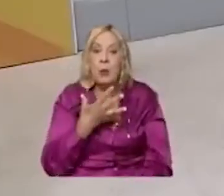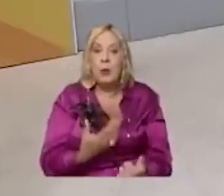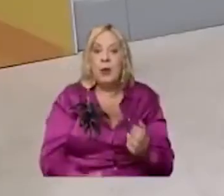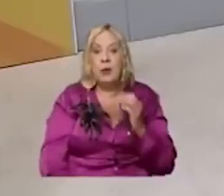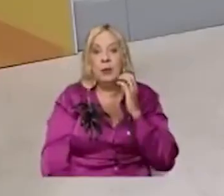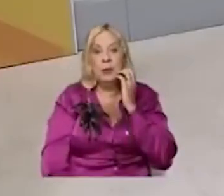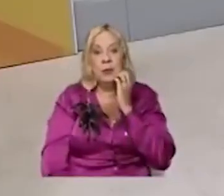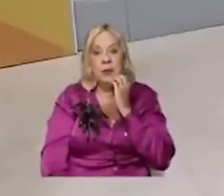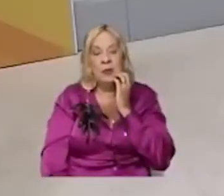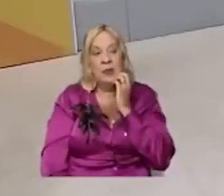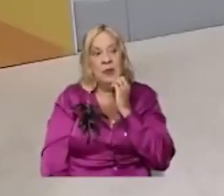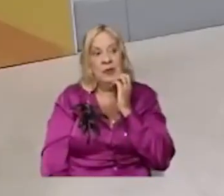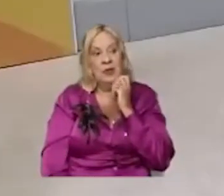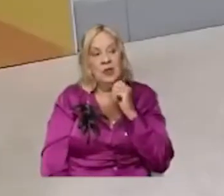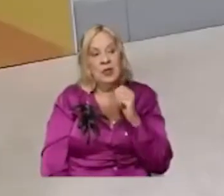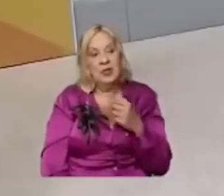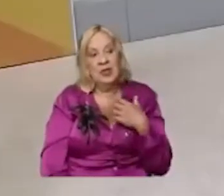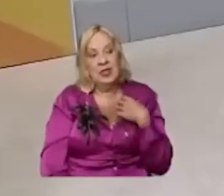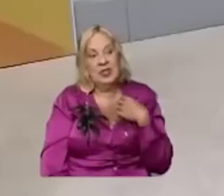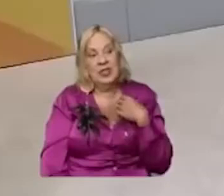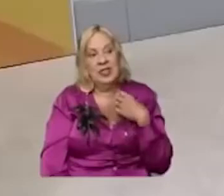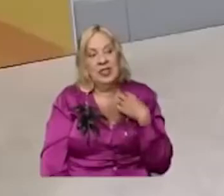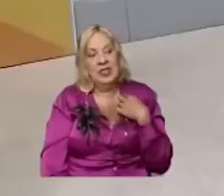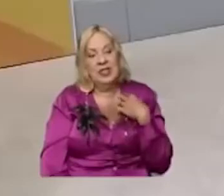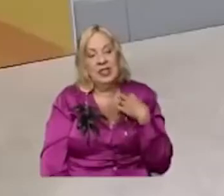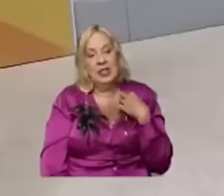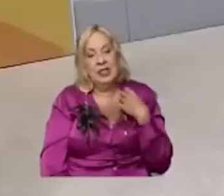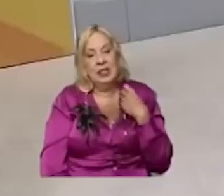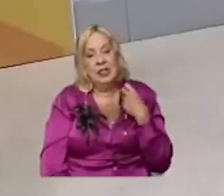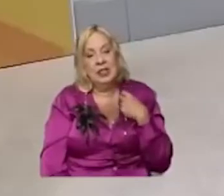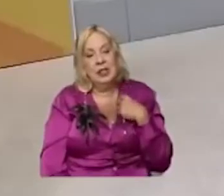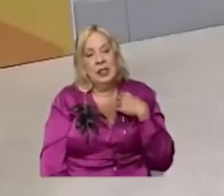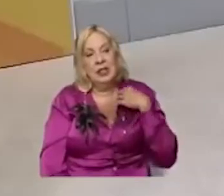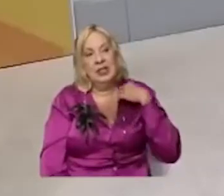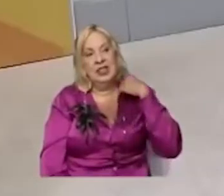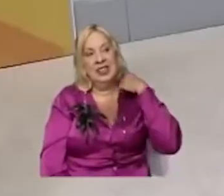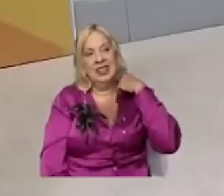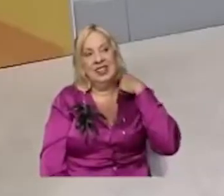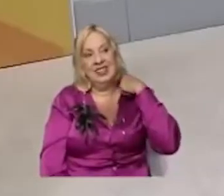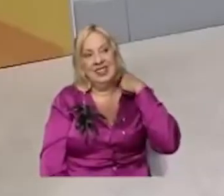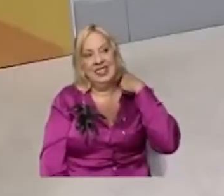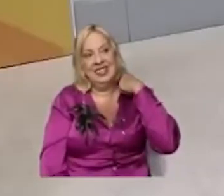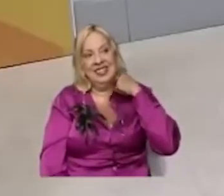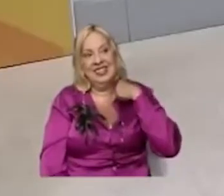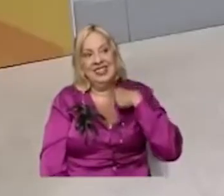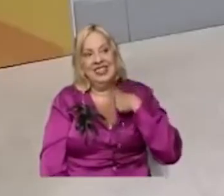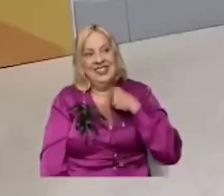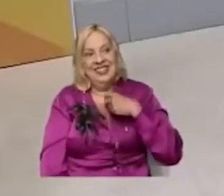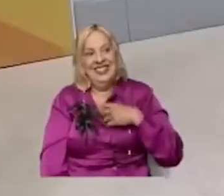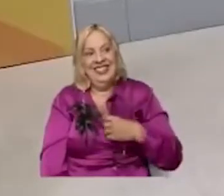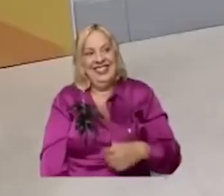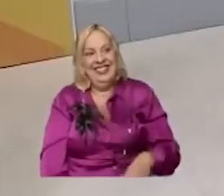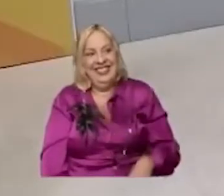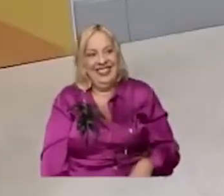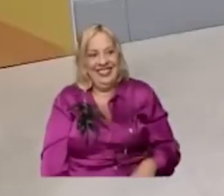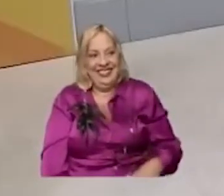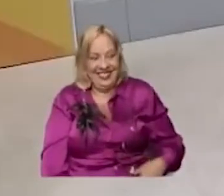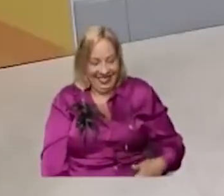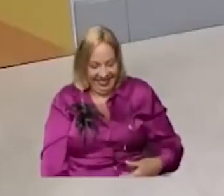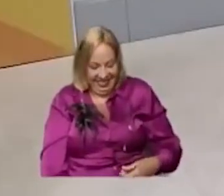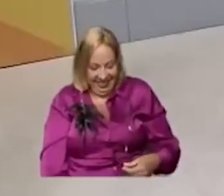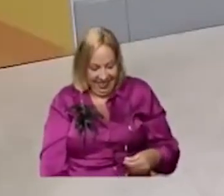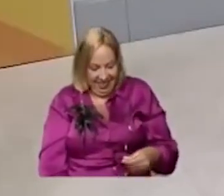é época que eu gosto. Eu gosto de tudo de milho, então assim, é uma época... São que João do meu agrado, milho, oh, esperado.